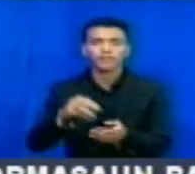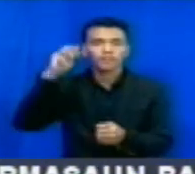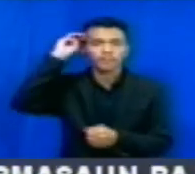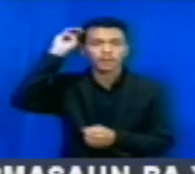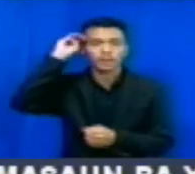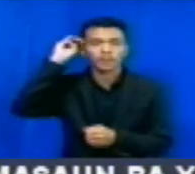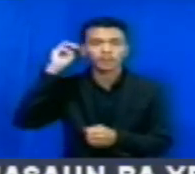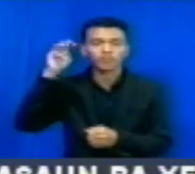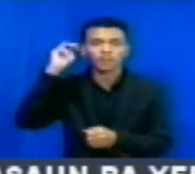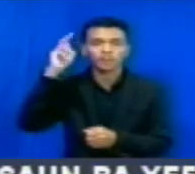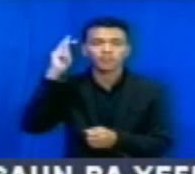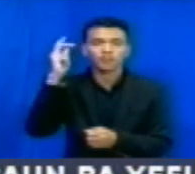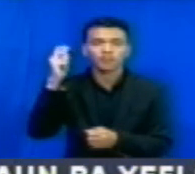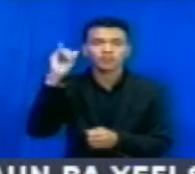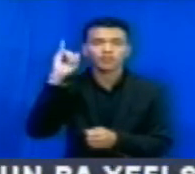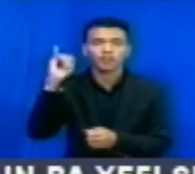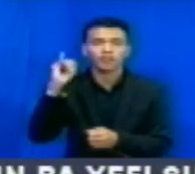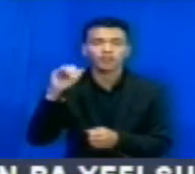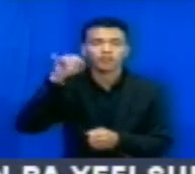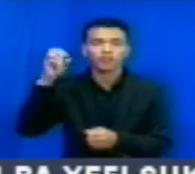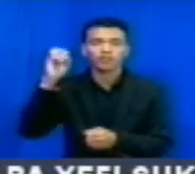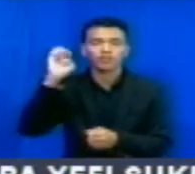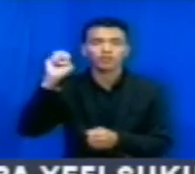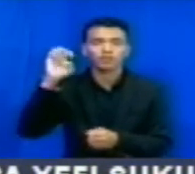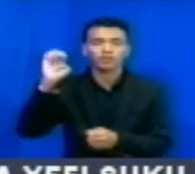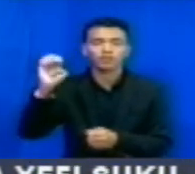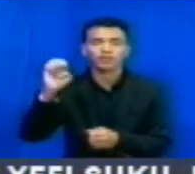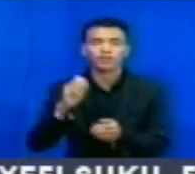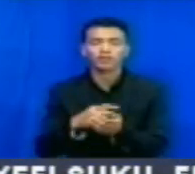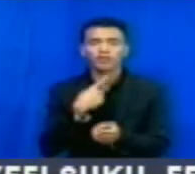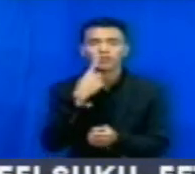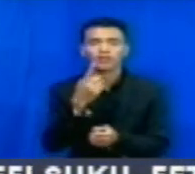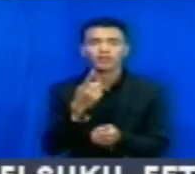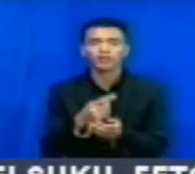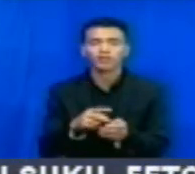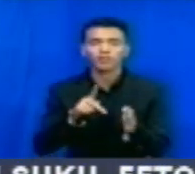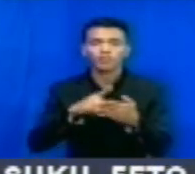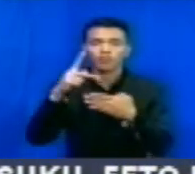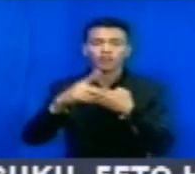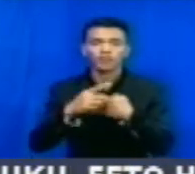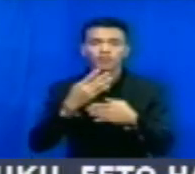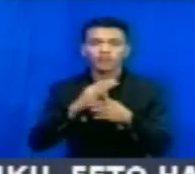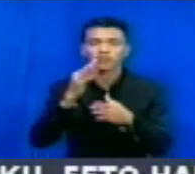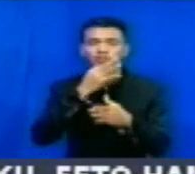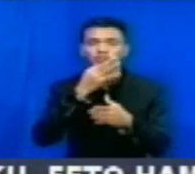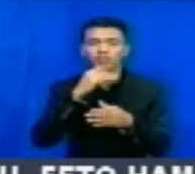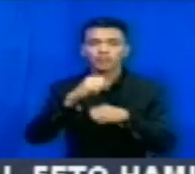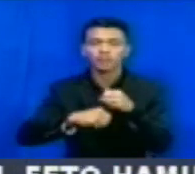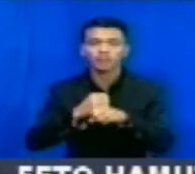Ministru Turismo, Comercio e Industria, Zé Lucas do Carmo da Silva Hateten, programa cesta básica tinang